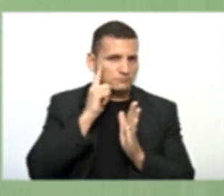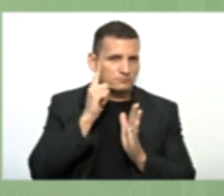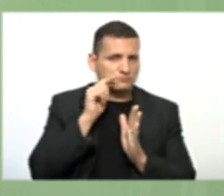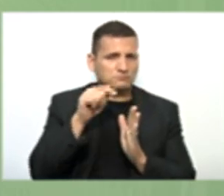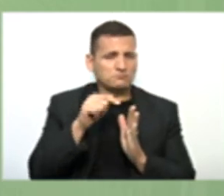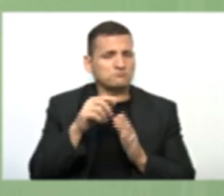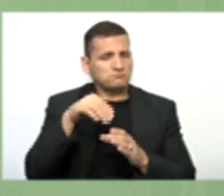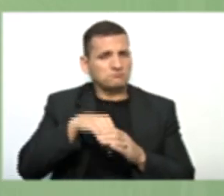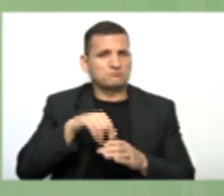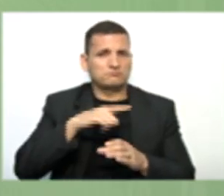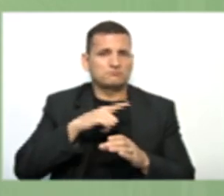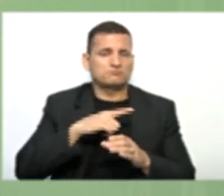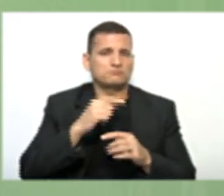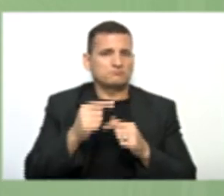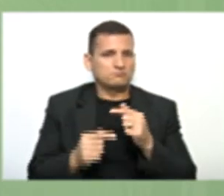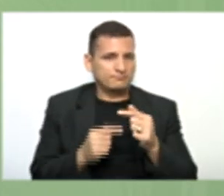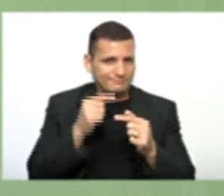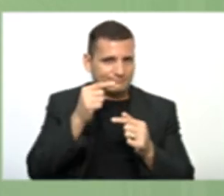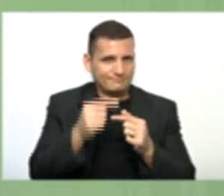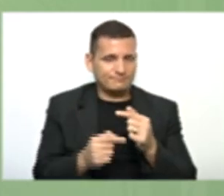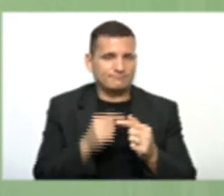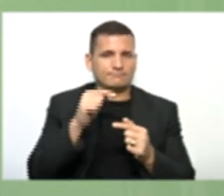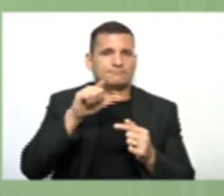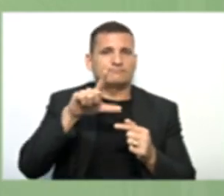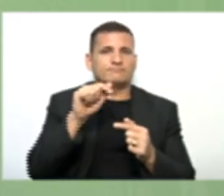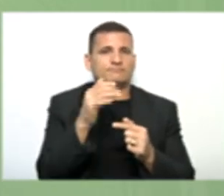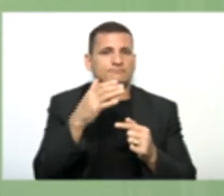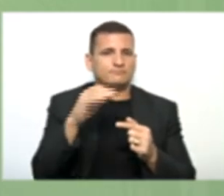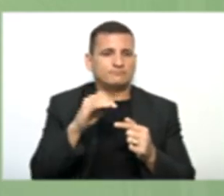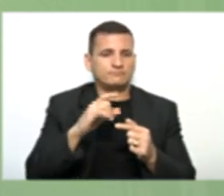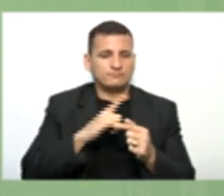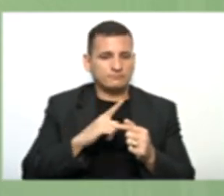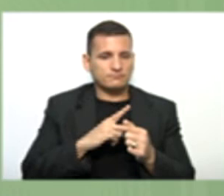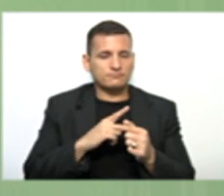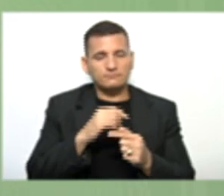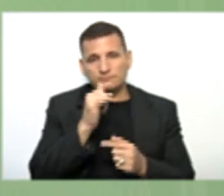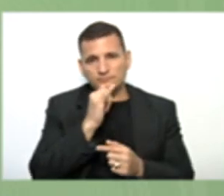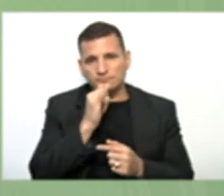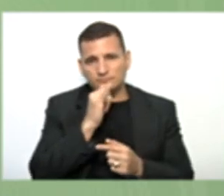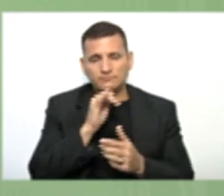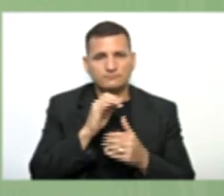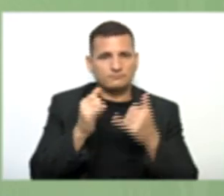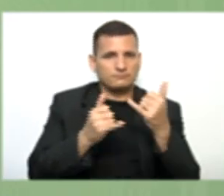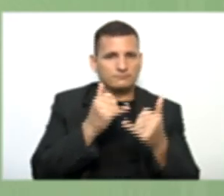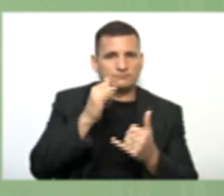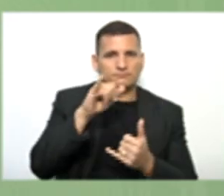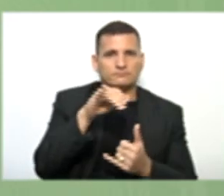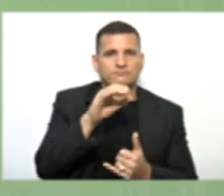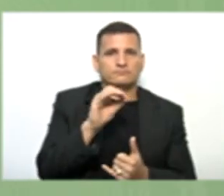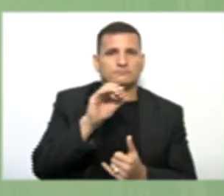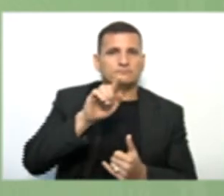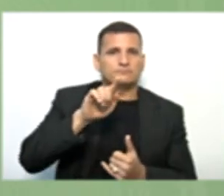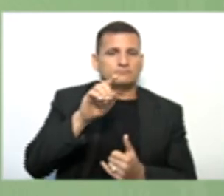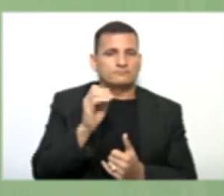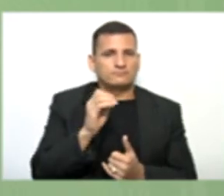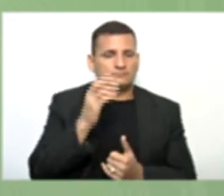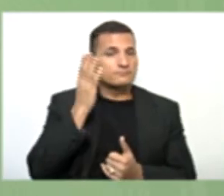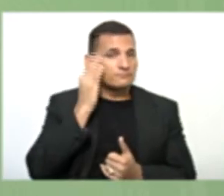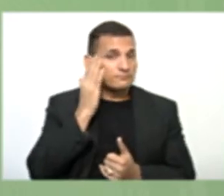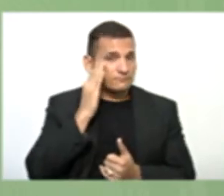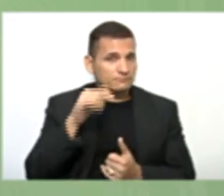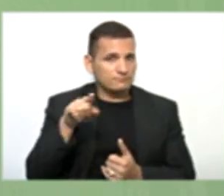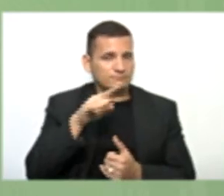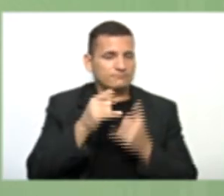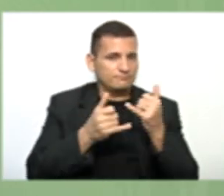contêm um laço, o nosso laço while. Por exemplo, um jogo, tá? Que eu sei que essa galera joga